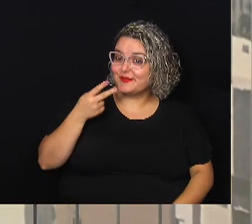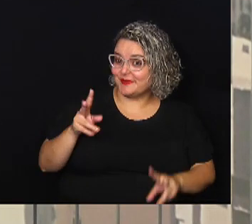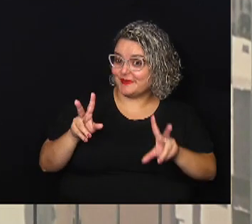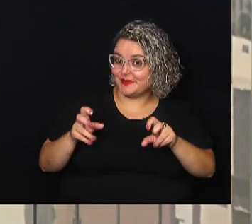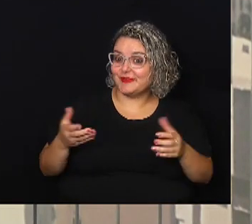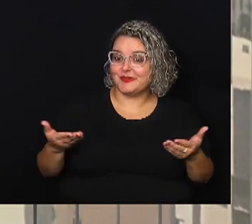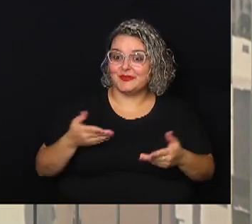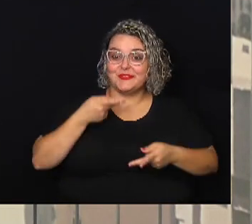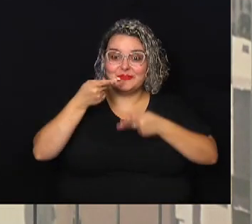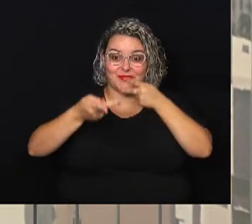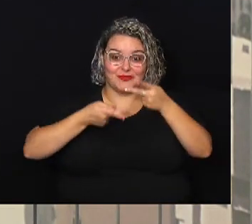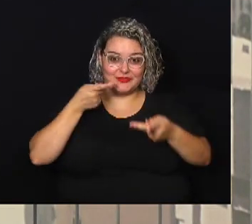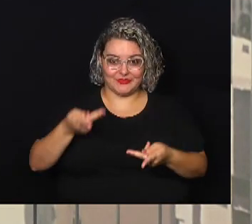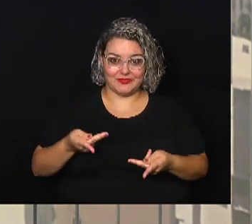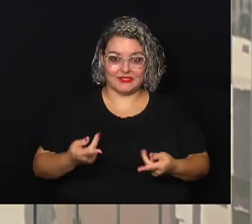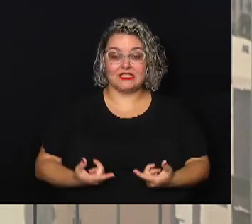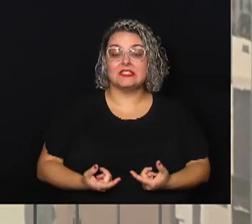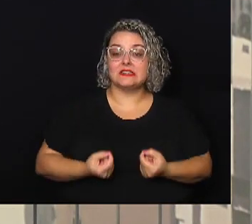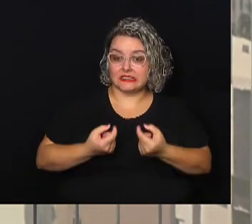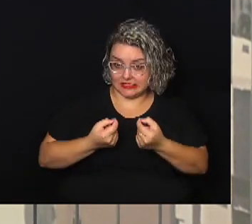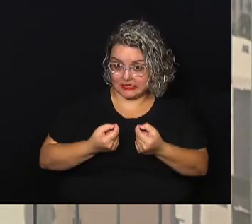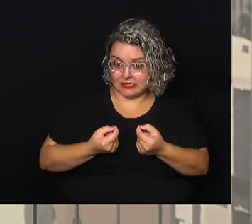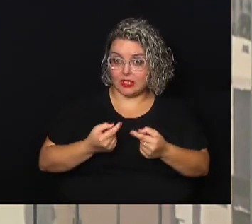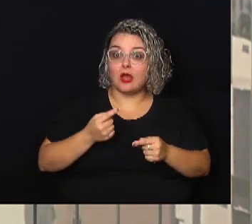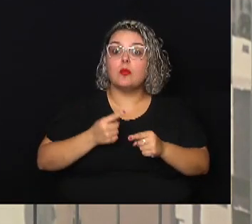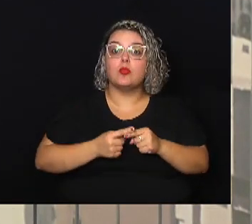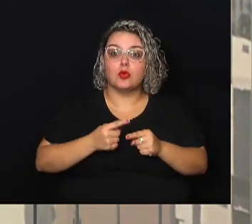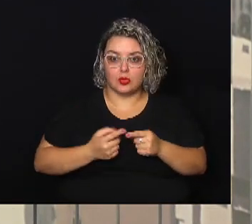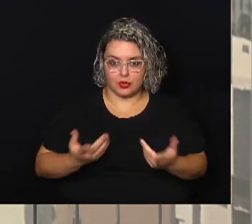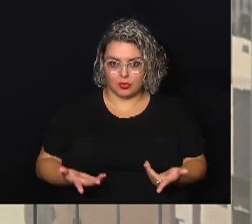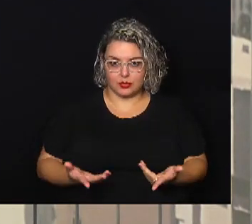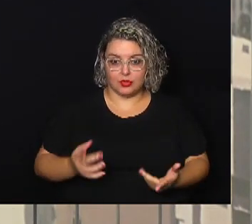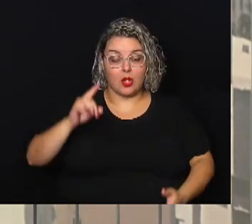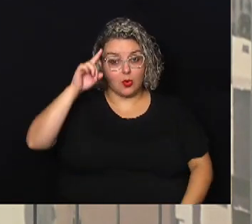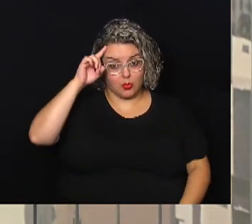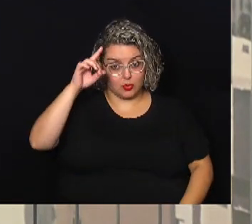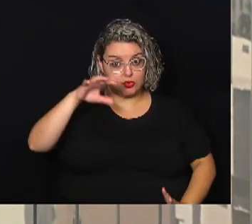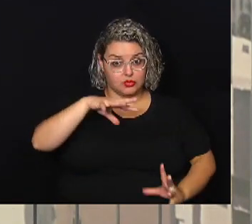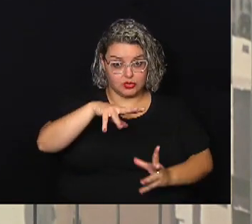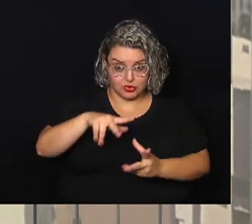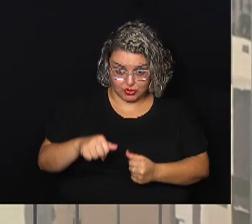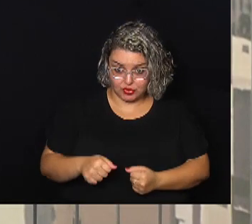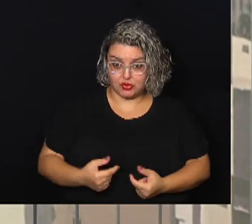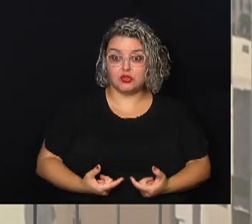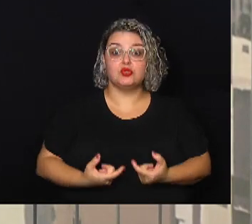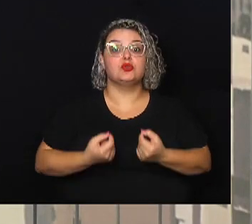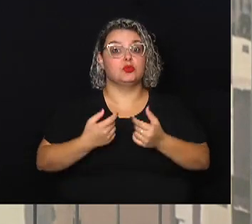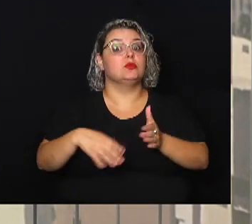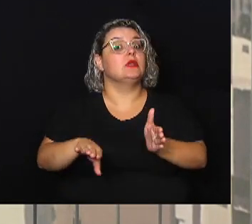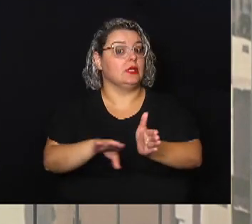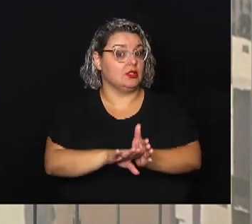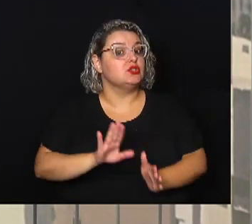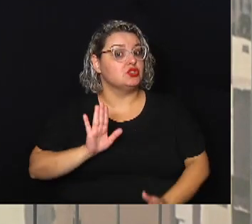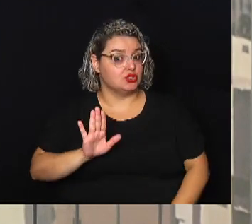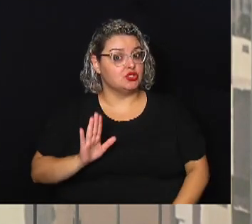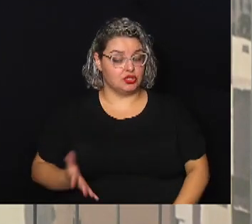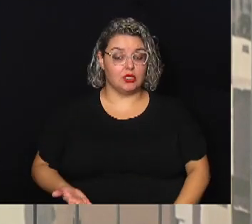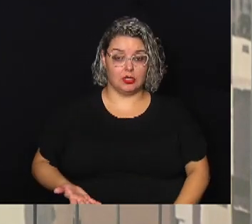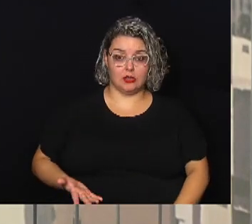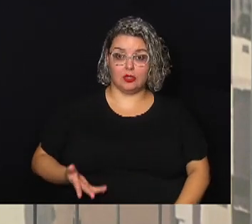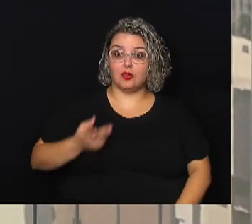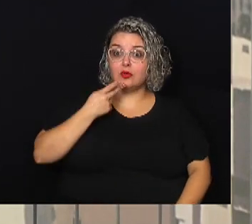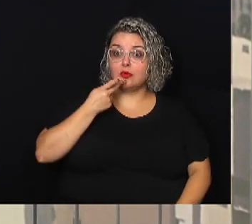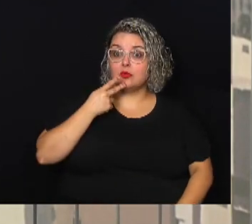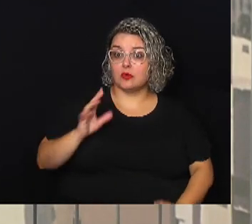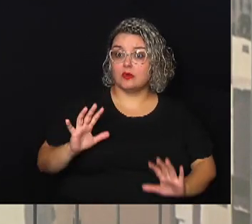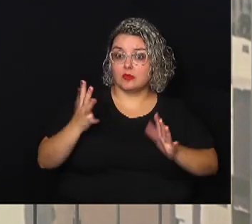a gente vai falar sobre câncer. Isso porque o Dia Mundial do Câncer está chegando. Vai ser falado, comemorado